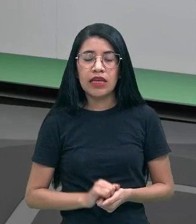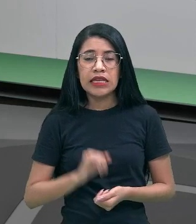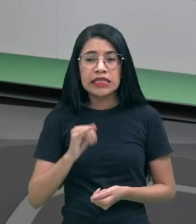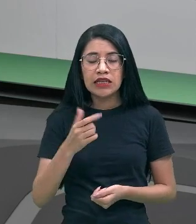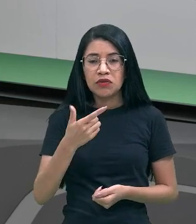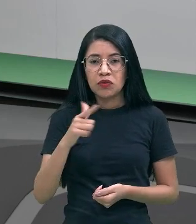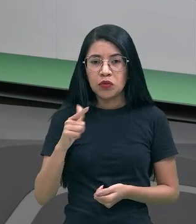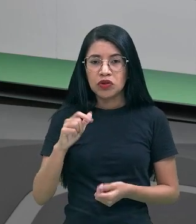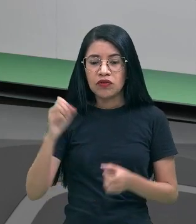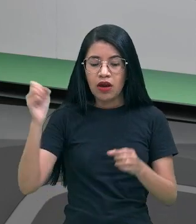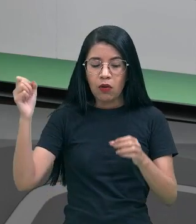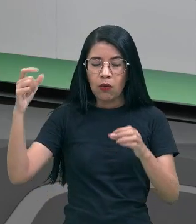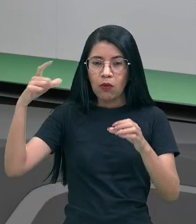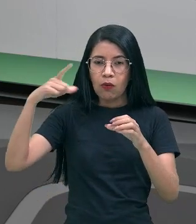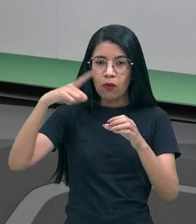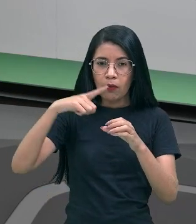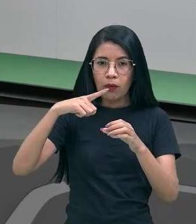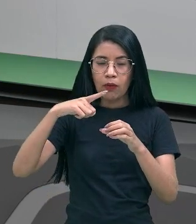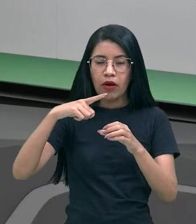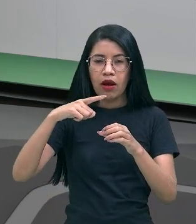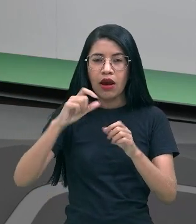tivesse efeito estufa, os raios